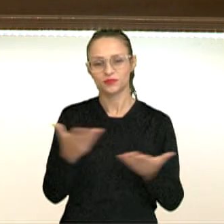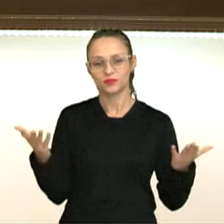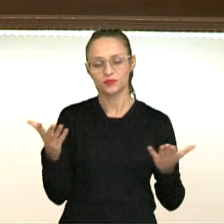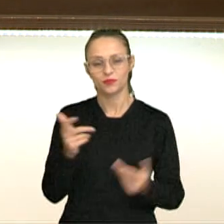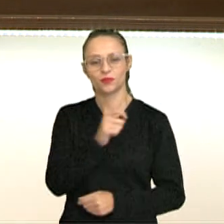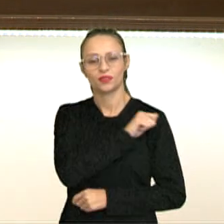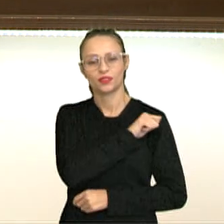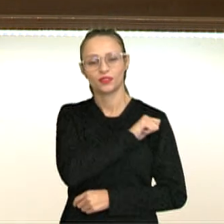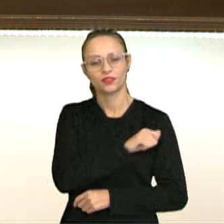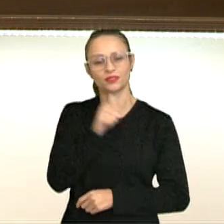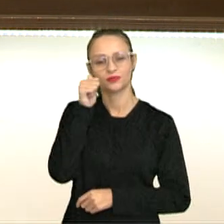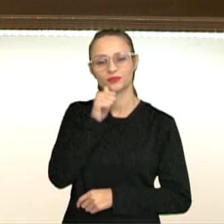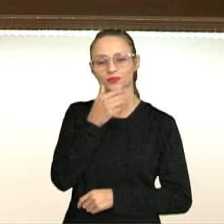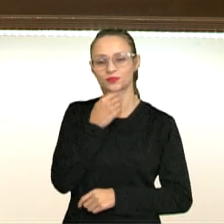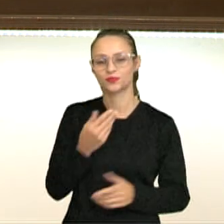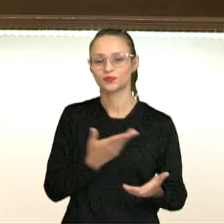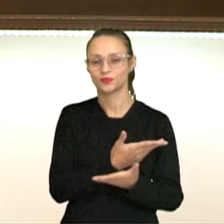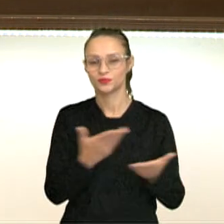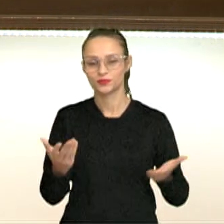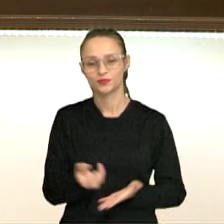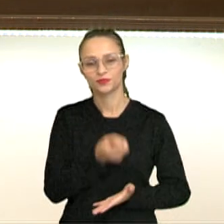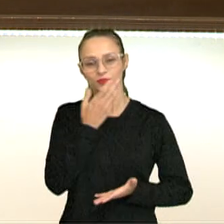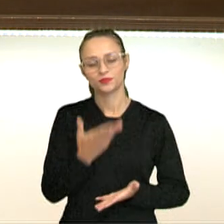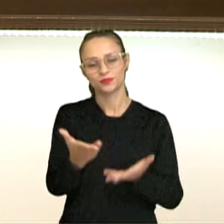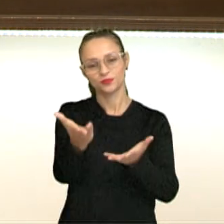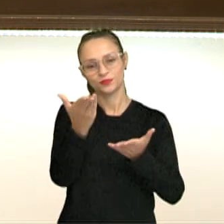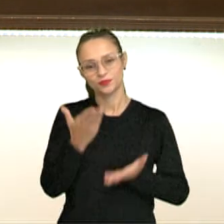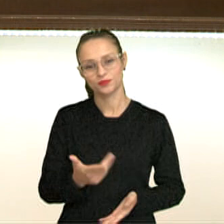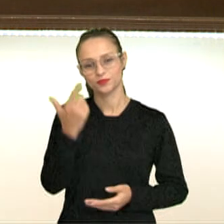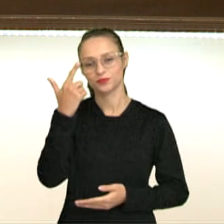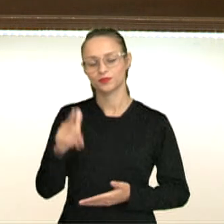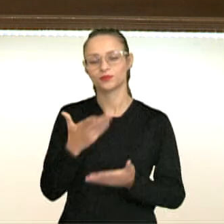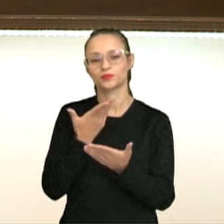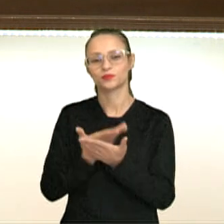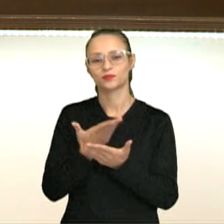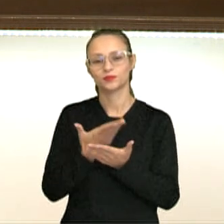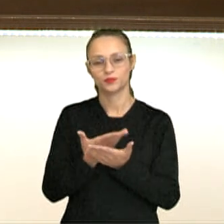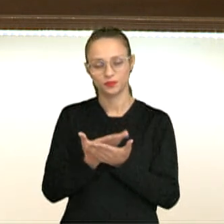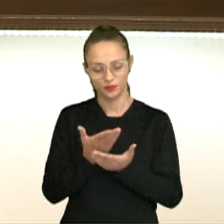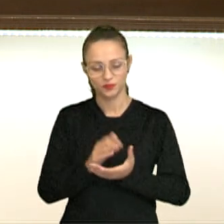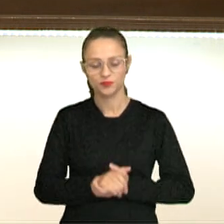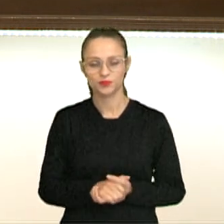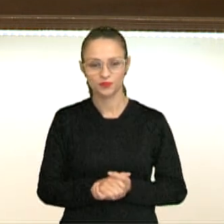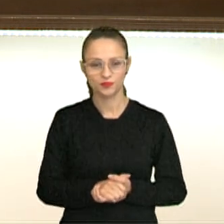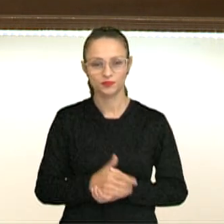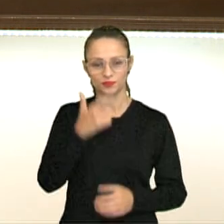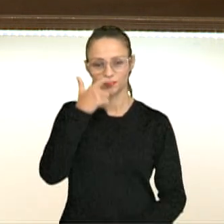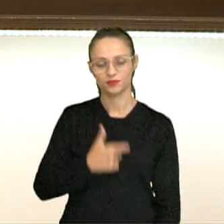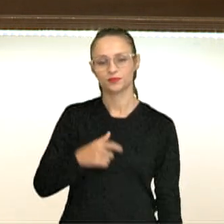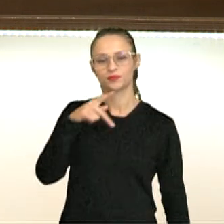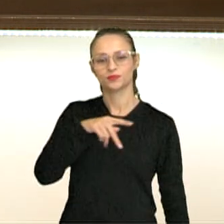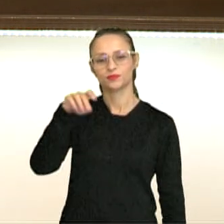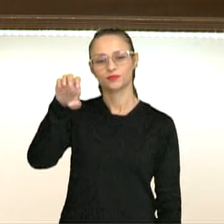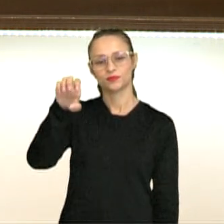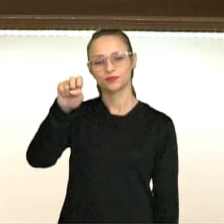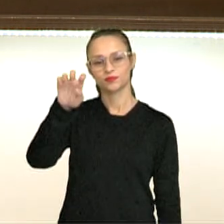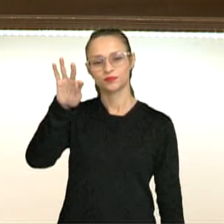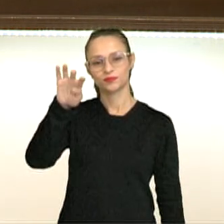chicos e chicas, sejam bem-vindos a nossa classe. Aqui com vocês,